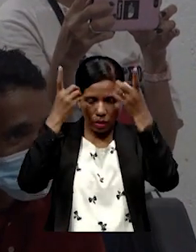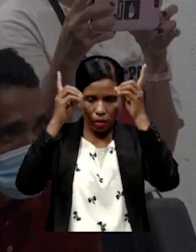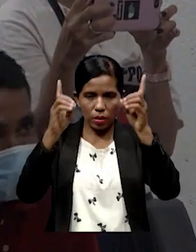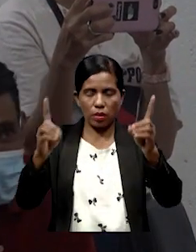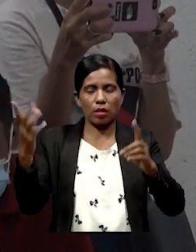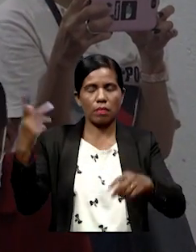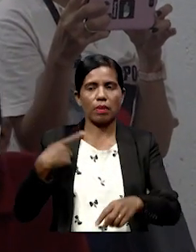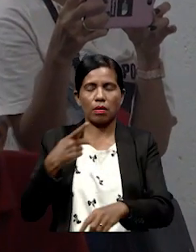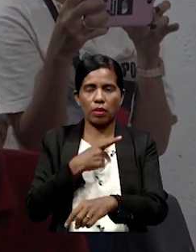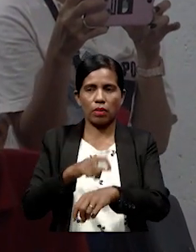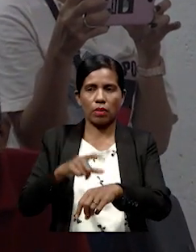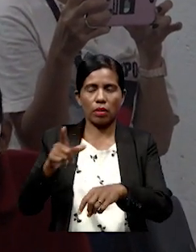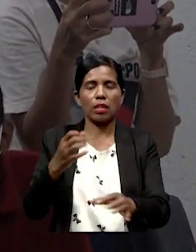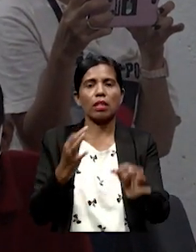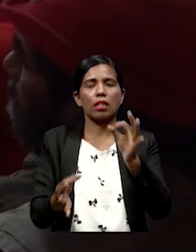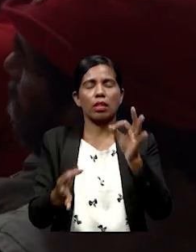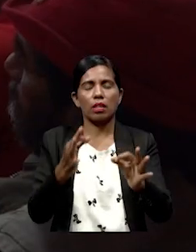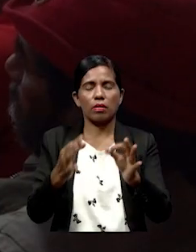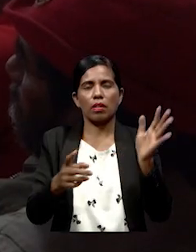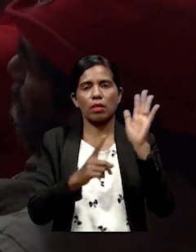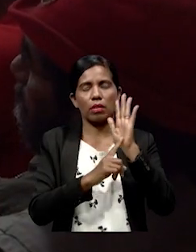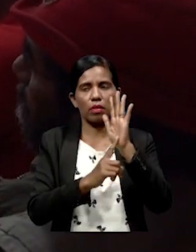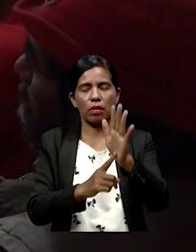a parlamento nacional secarik plataforma